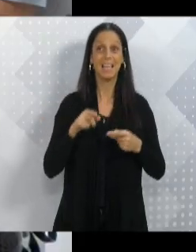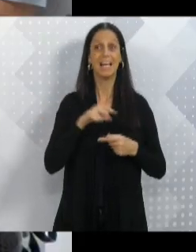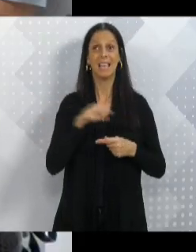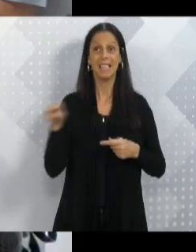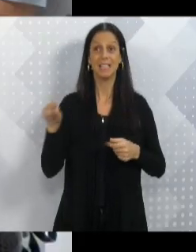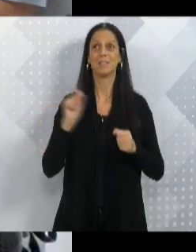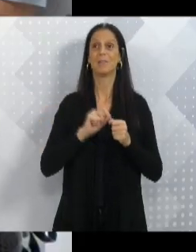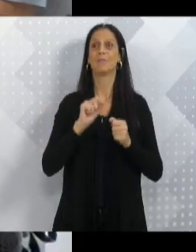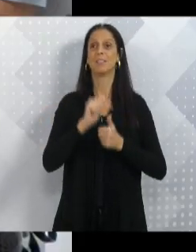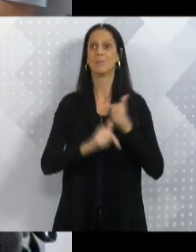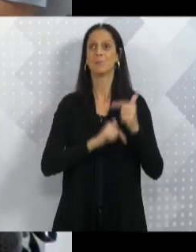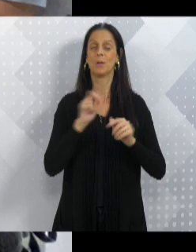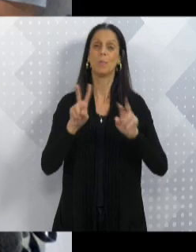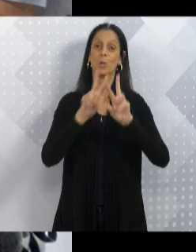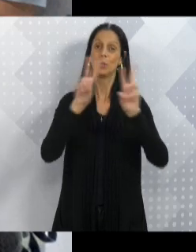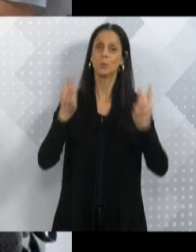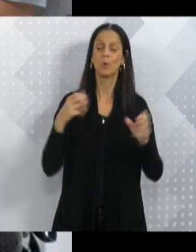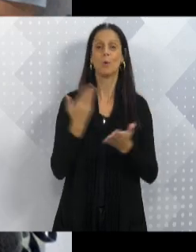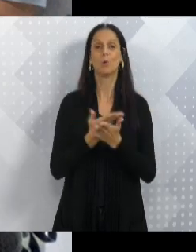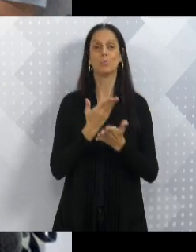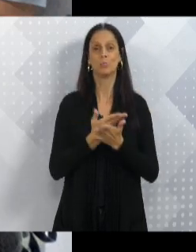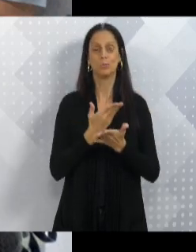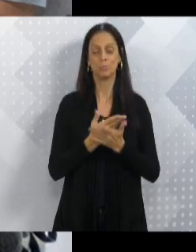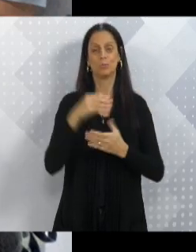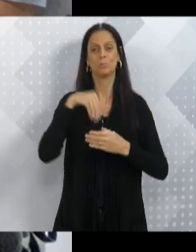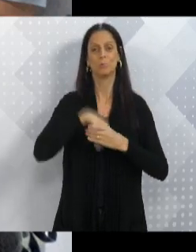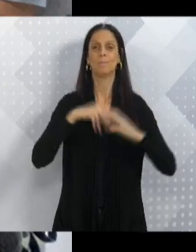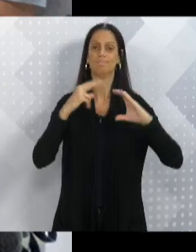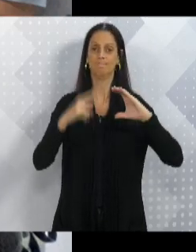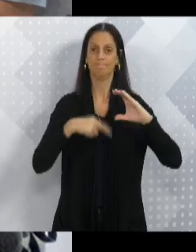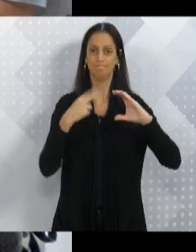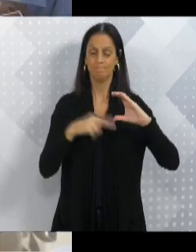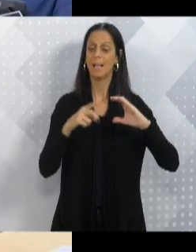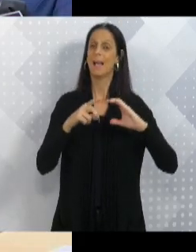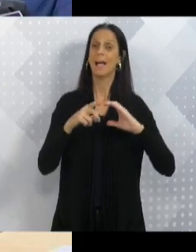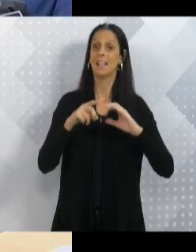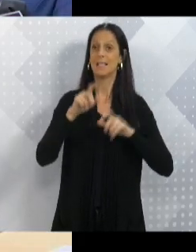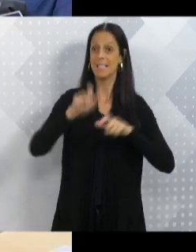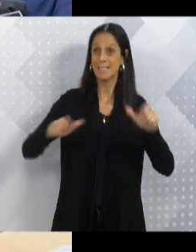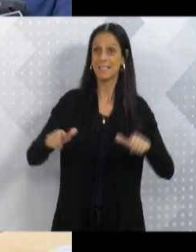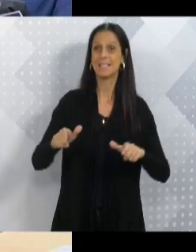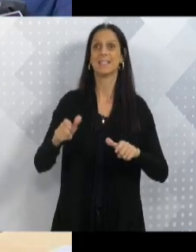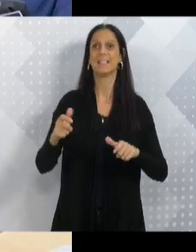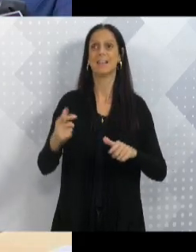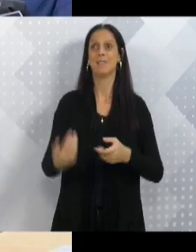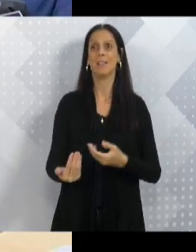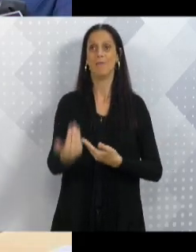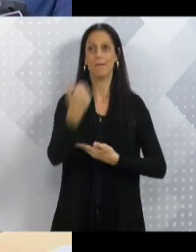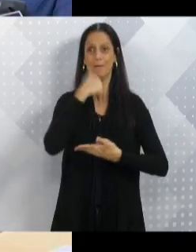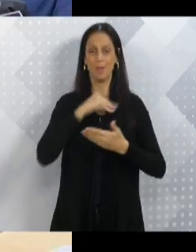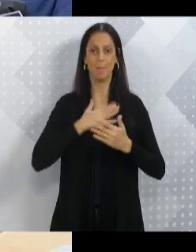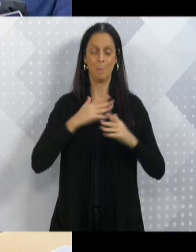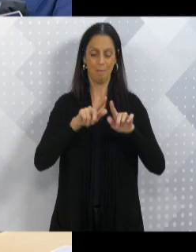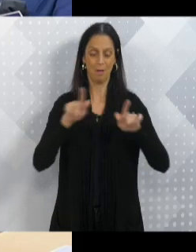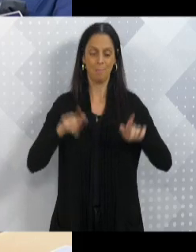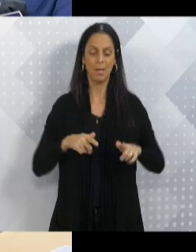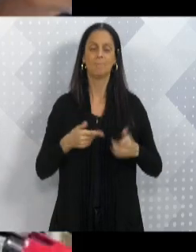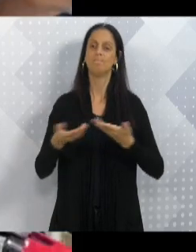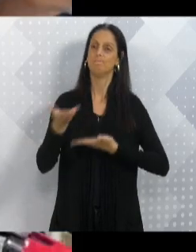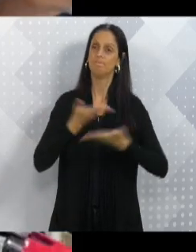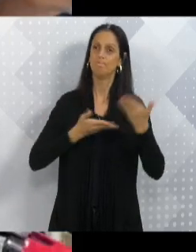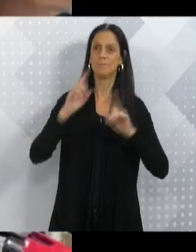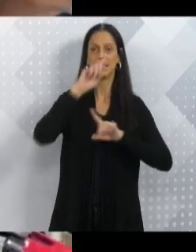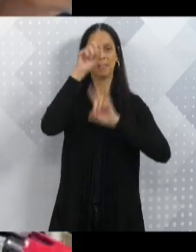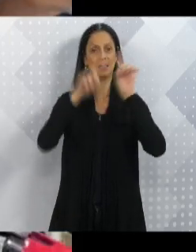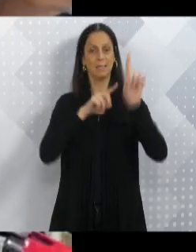trabalho sobre o estudo do Legislativo. Tive a oportunidade de recebê-los no meu gabinete, trocamos algumas ideias e demonstrando